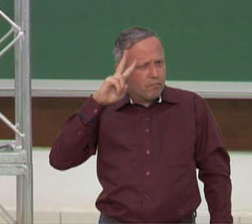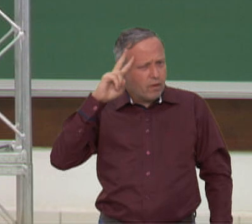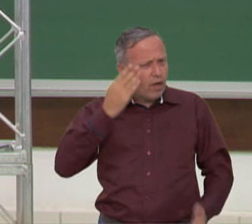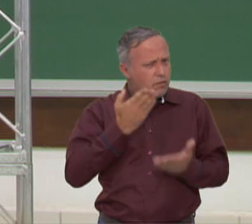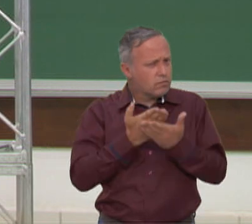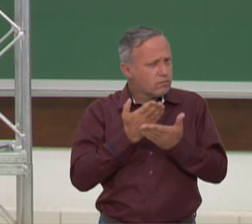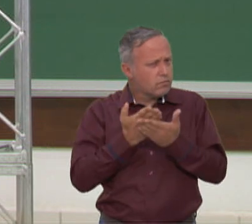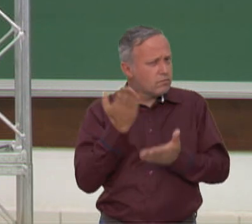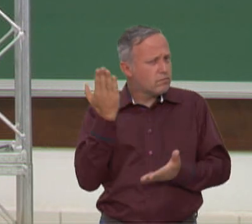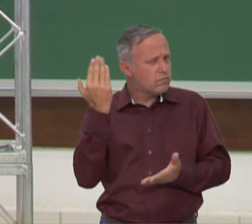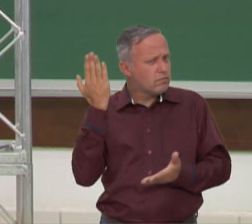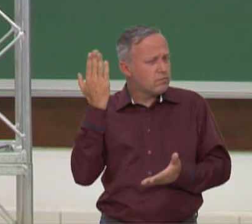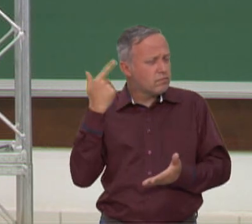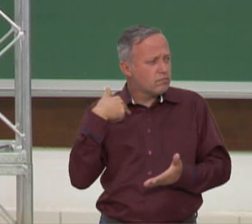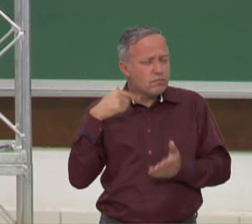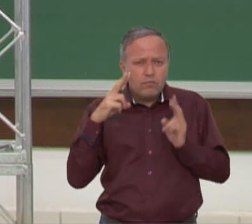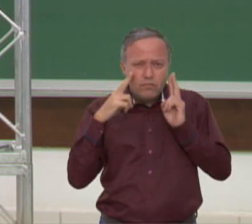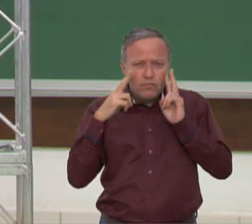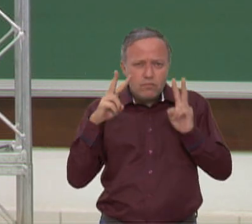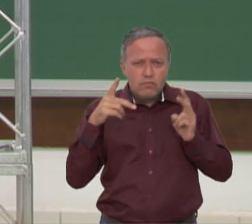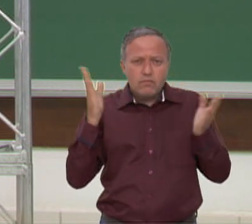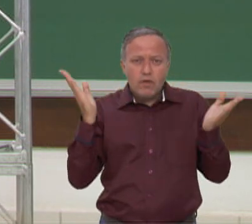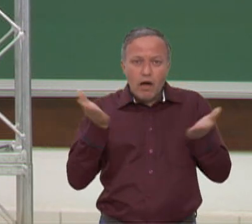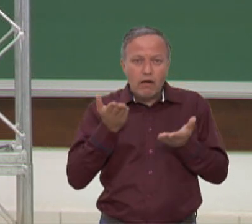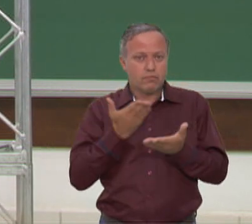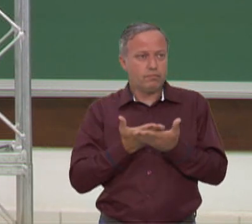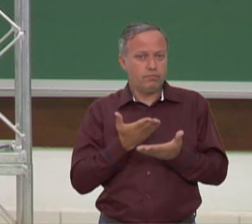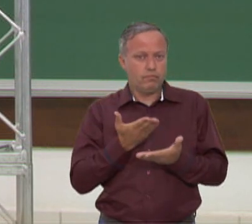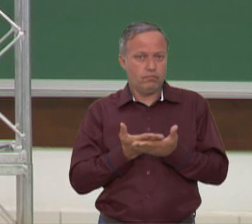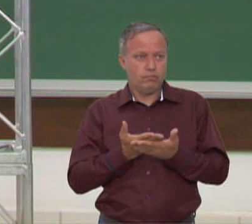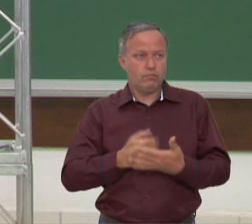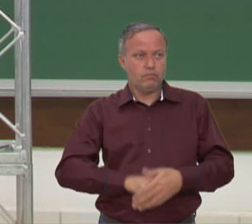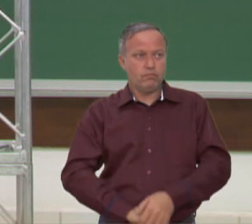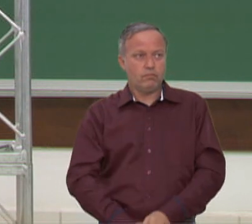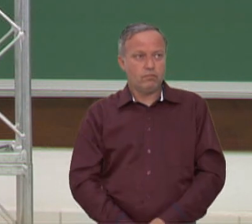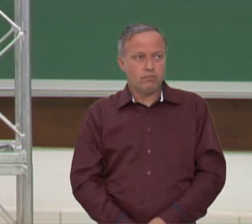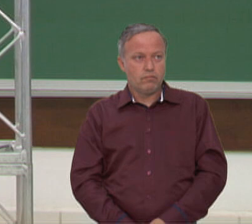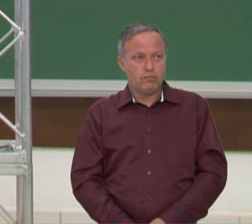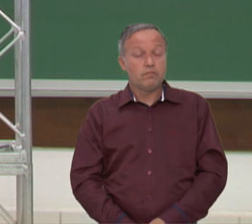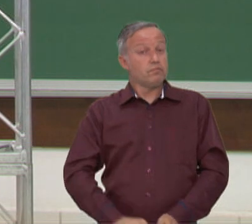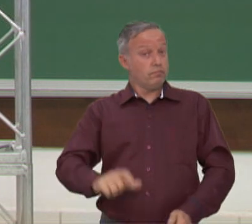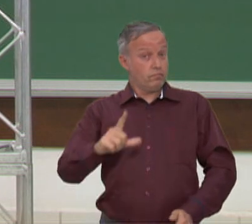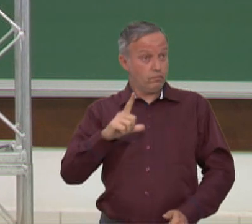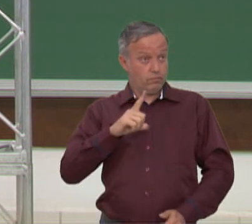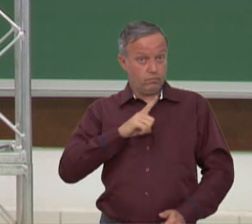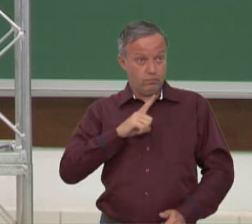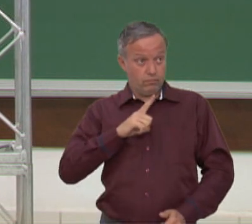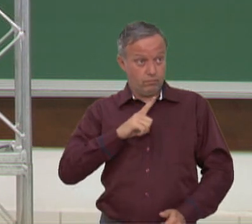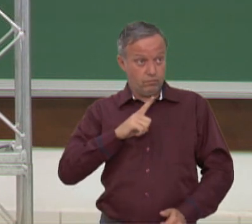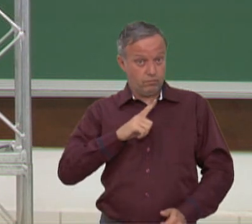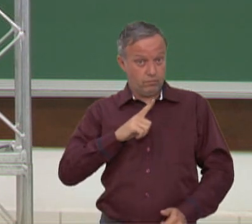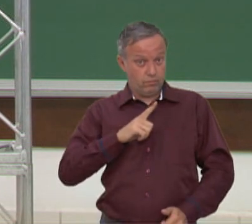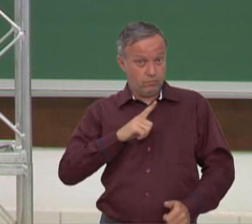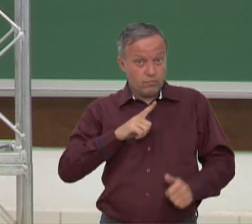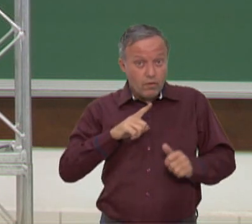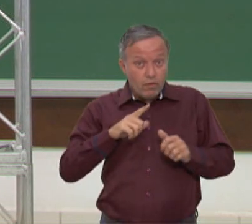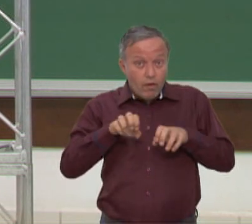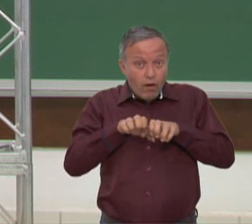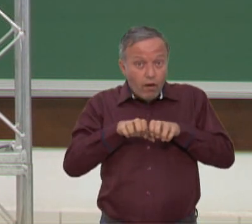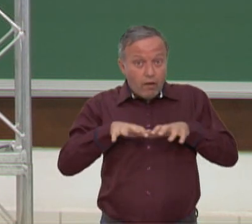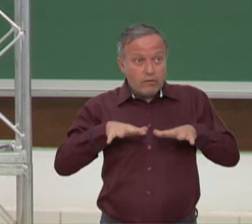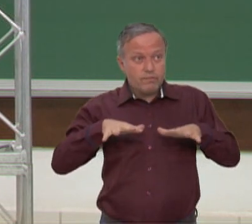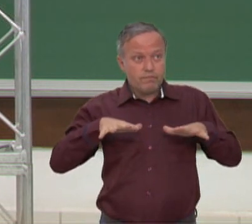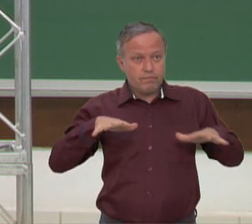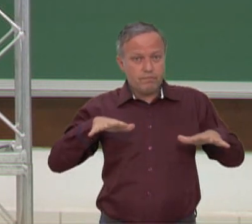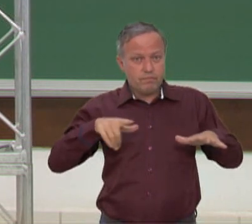para fazer uma recapitulada de conteúdo dentro dessa temática. Teremos aqui então a estruturação desse primeiro tópico,